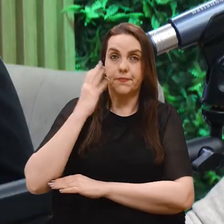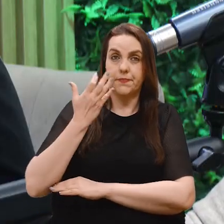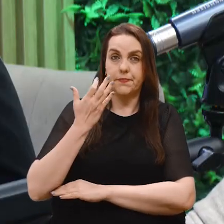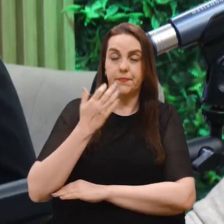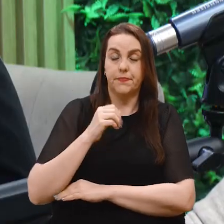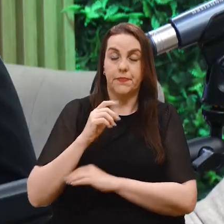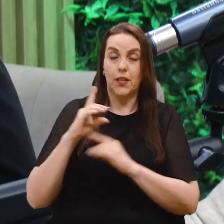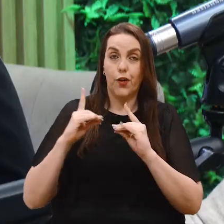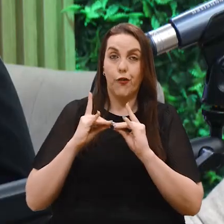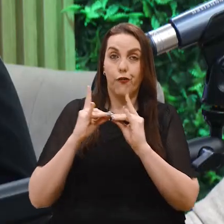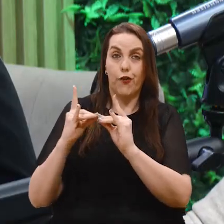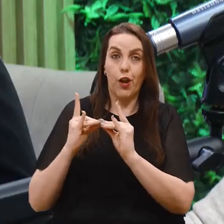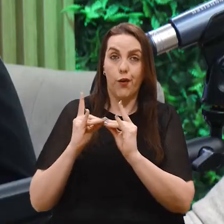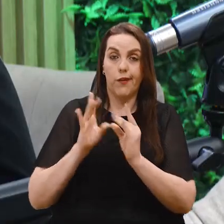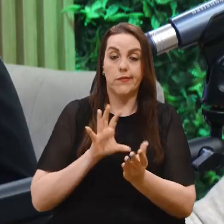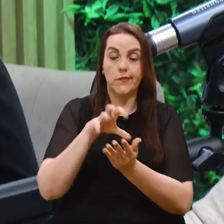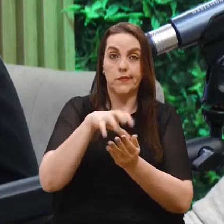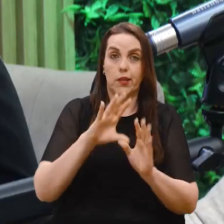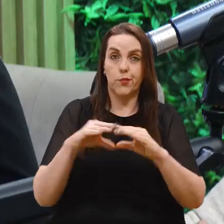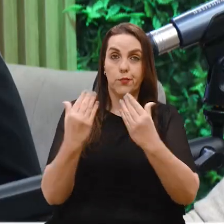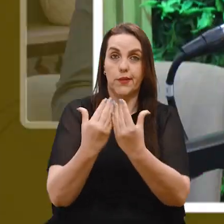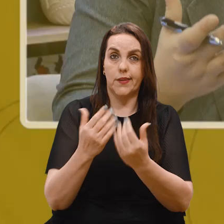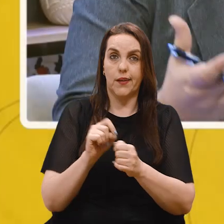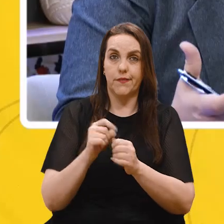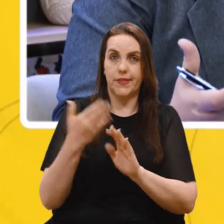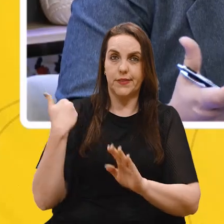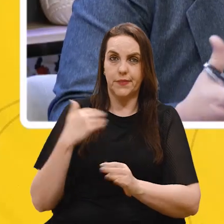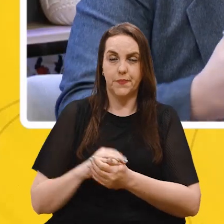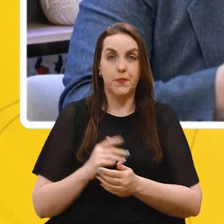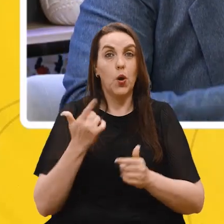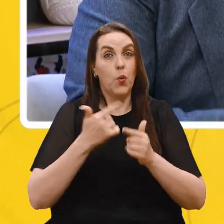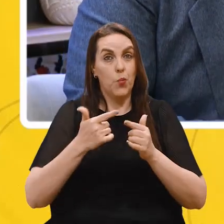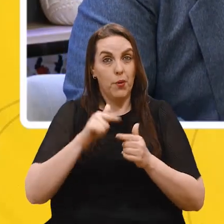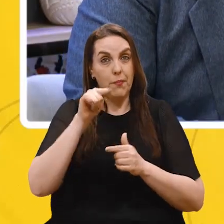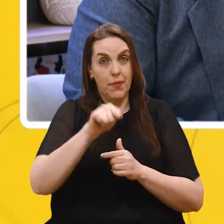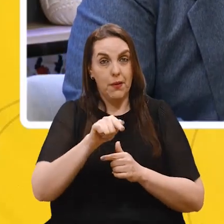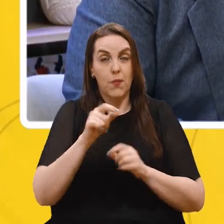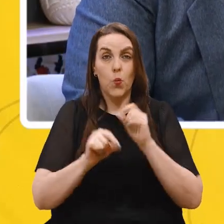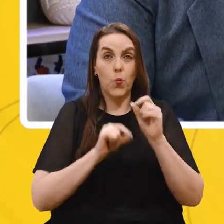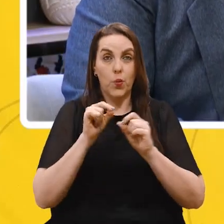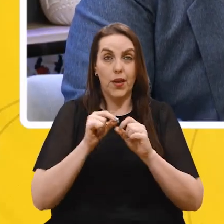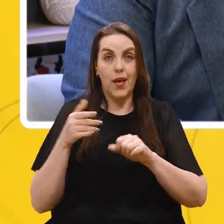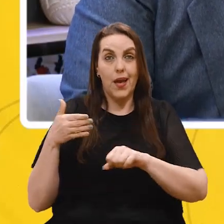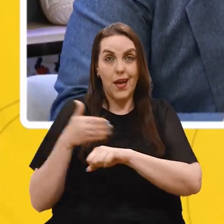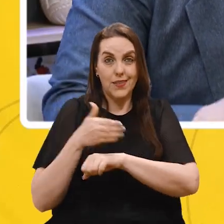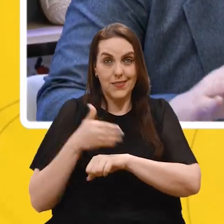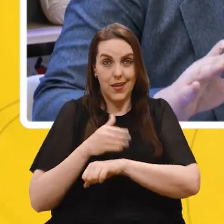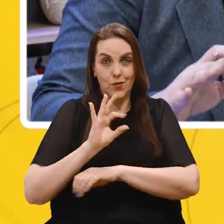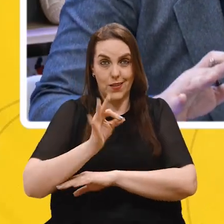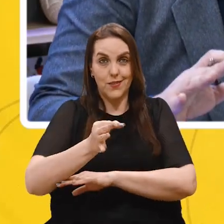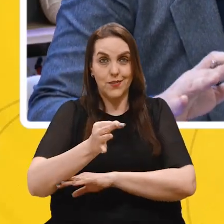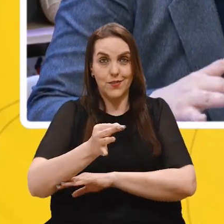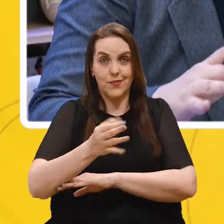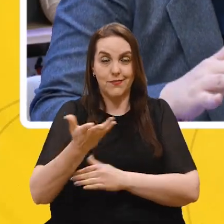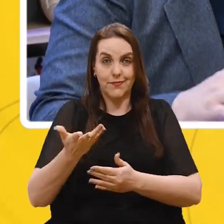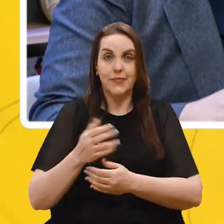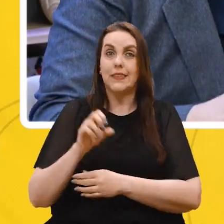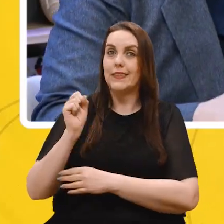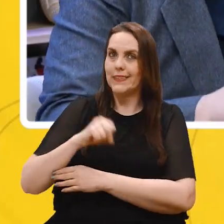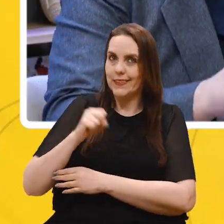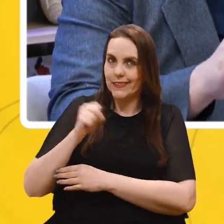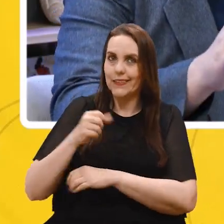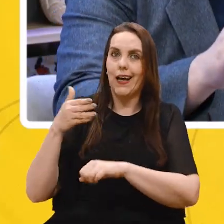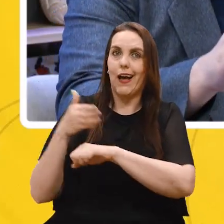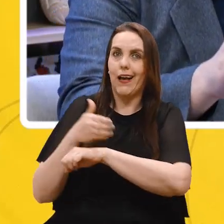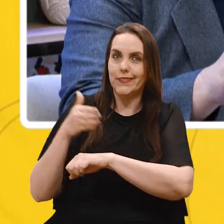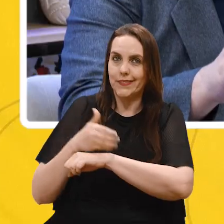no centro comunitário. O problema dessa capela mortuária é o acesso, né? É o acesso. Porque Ela o veículo ficou no ele não